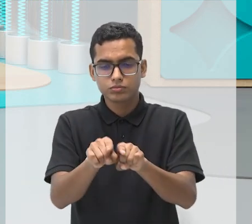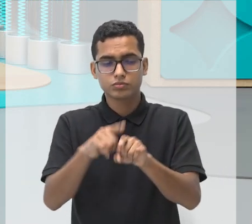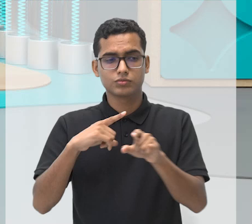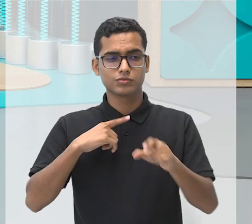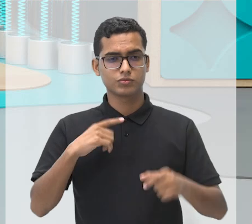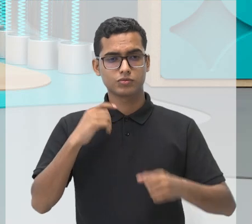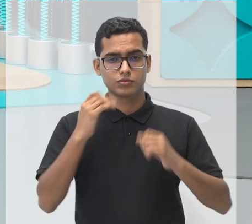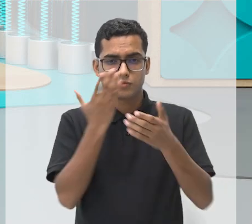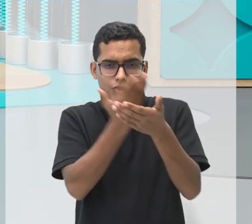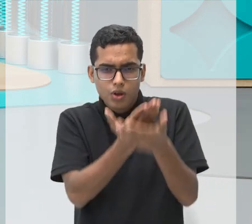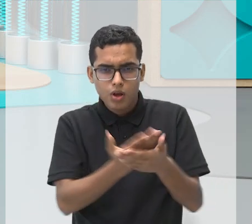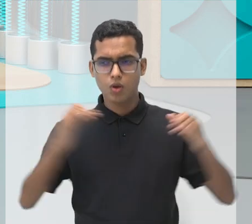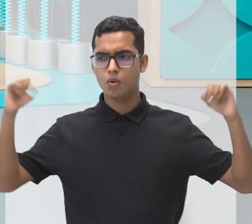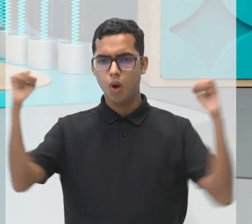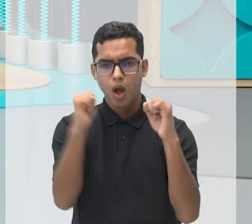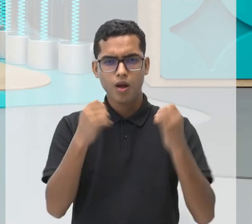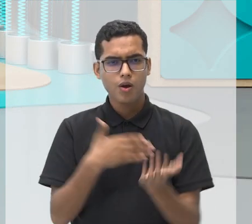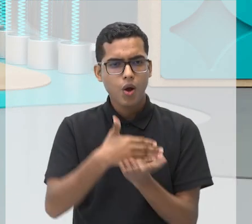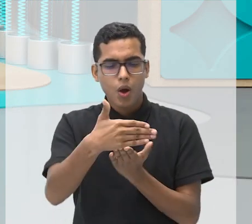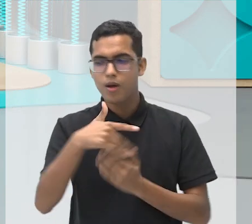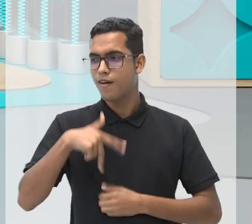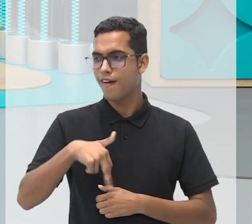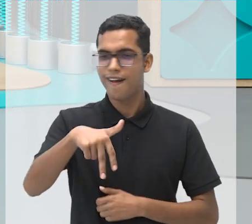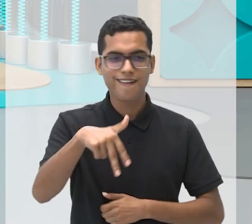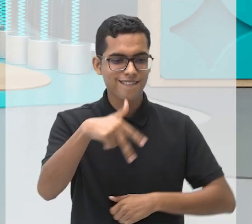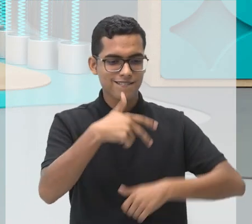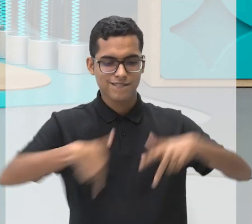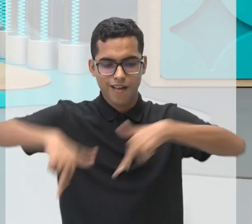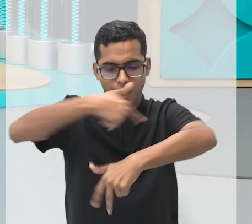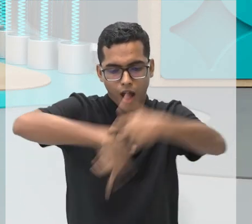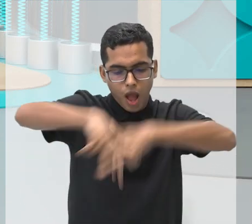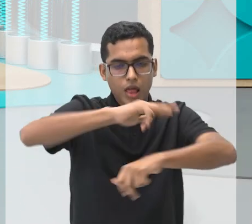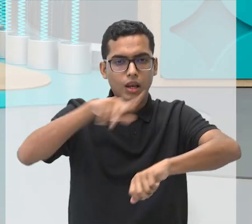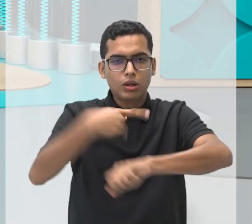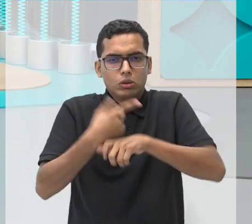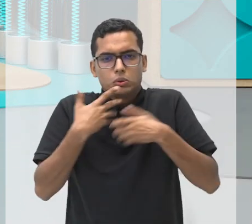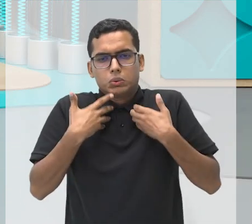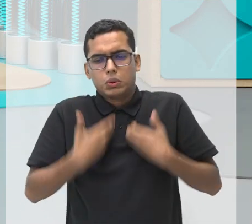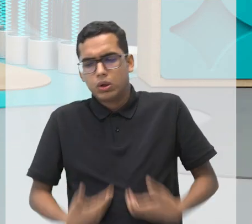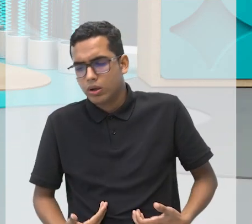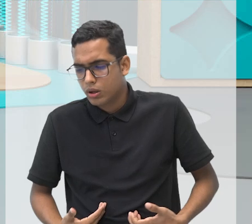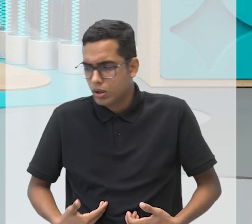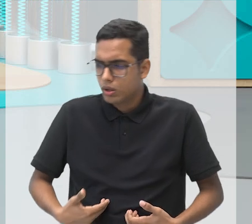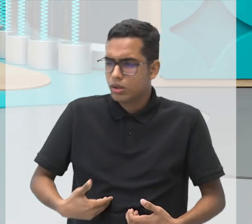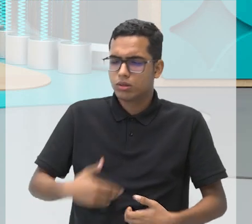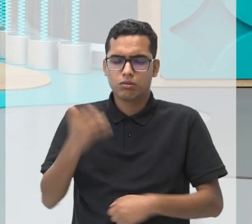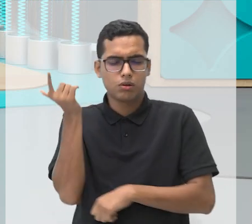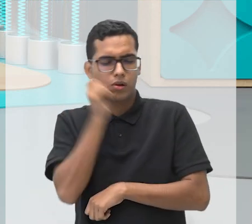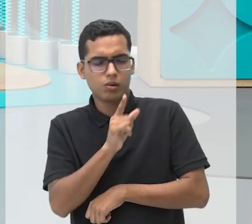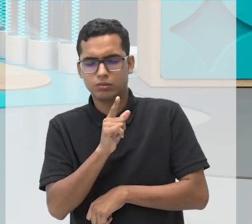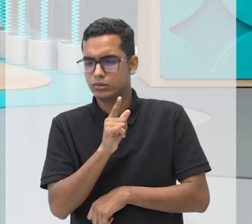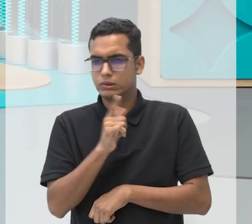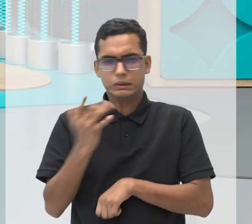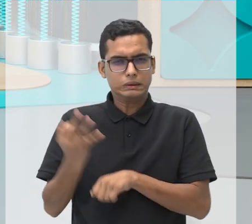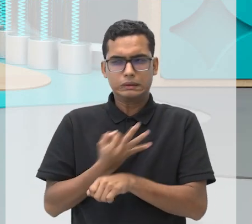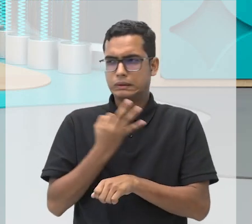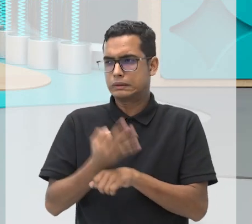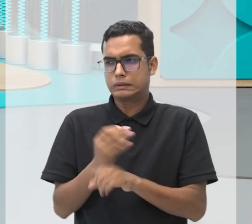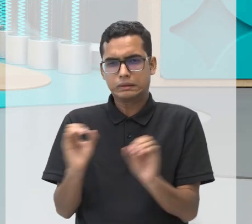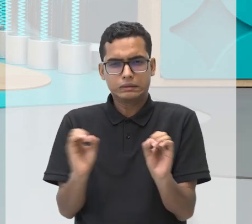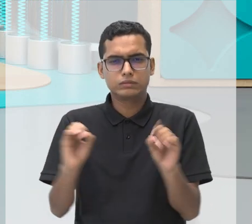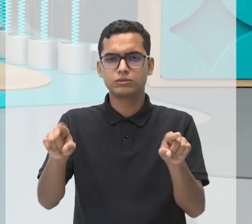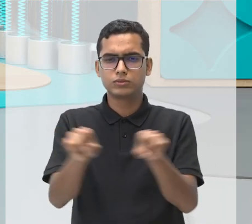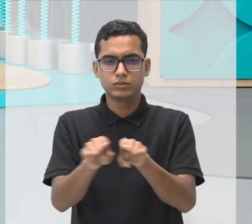repente você já está exausto, cansado e olha para o professor e diz, tio, eu não aguento mais. É um aspecto